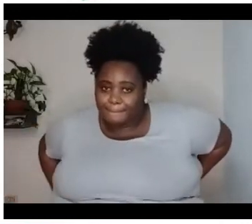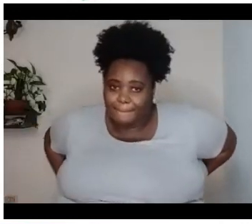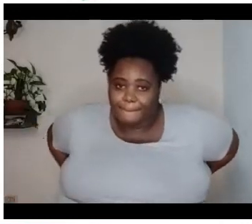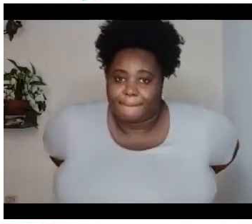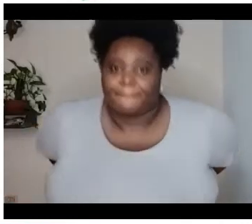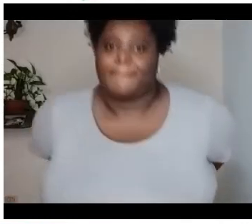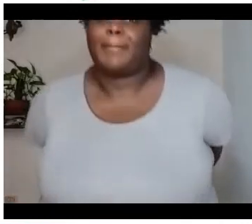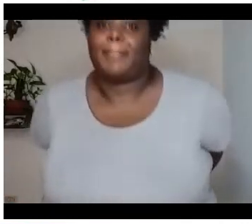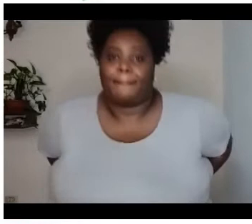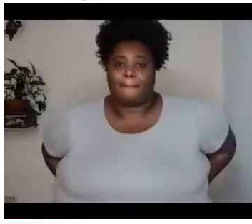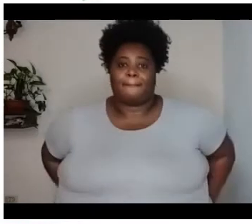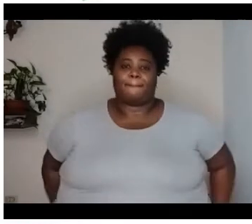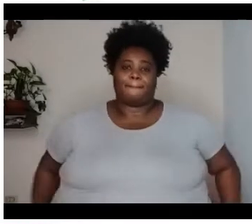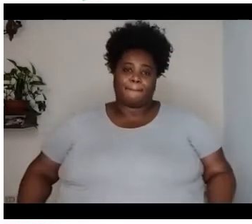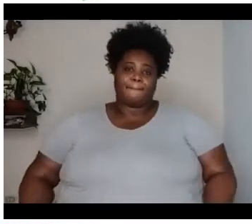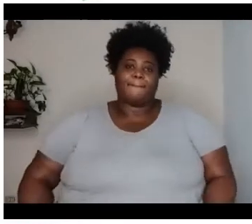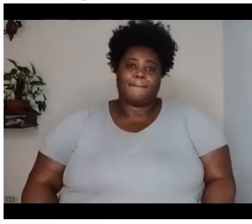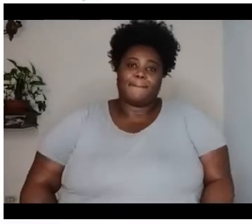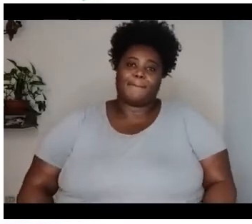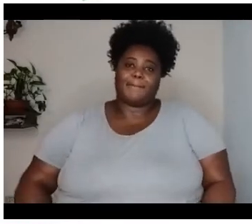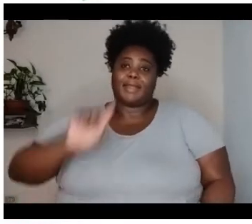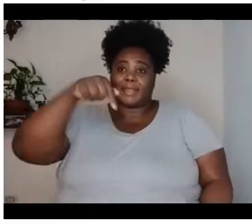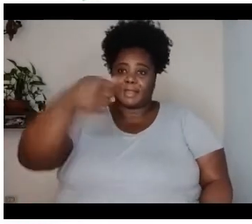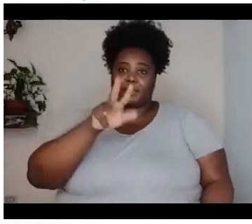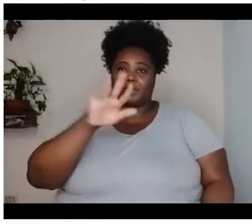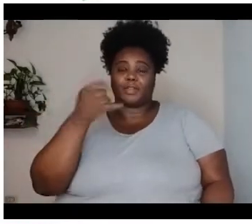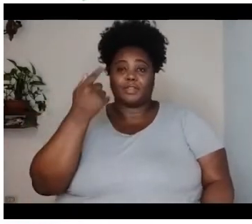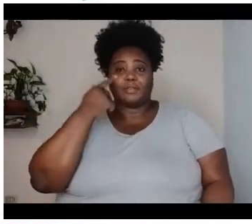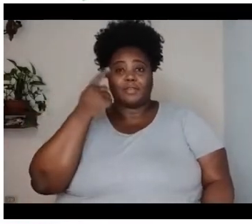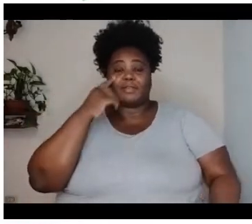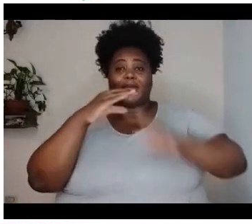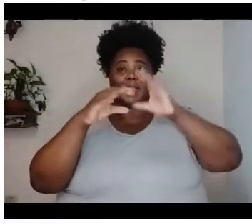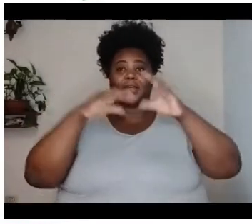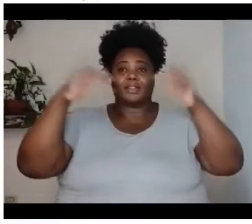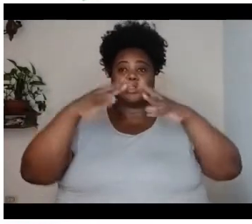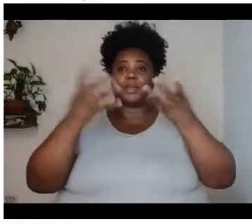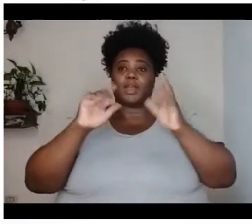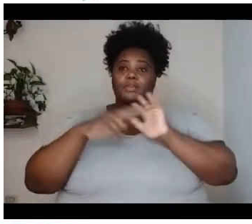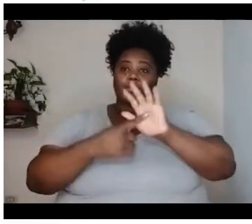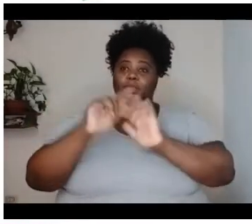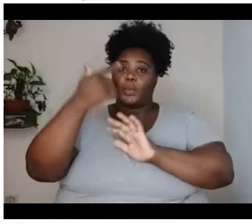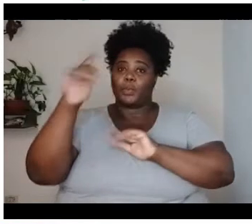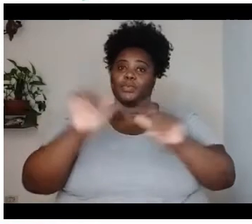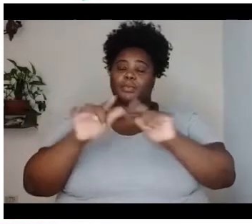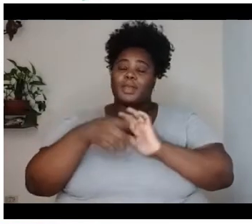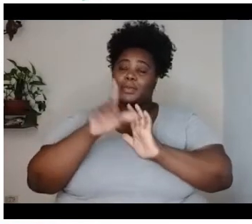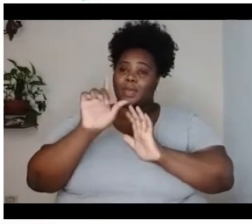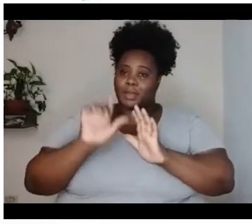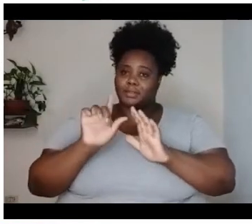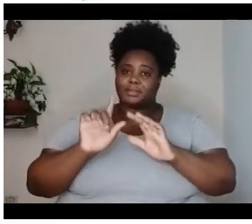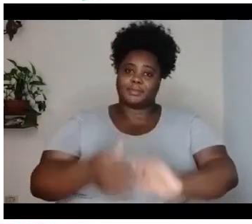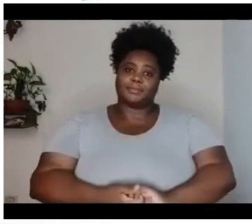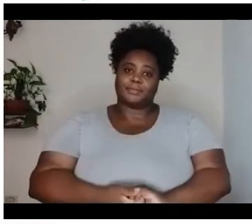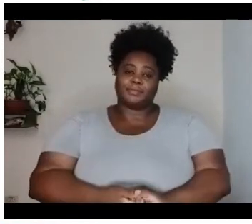A gente vai assistir Cantando na Chuva daqui a pouco, mas eu queria ainda mostrar um outro trabalho antes, para a gente dar